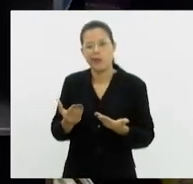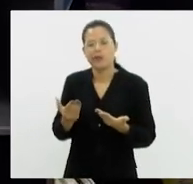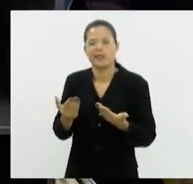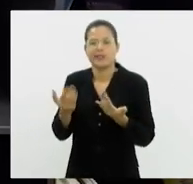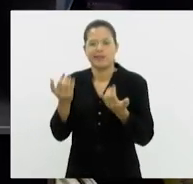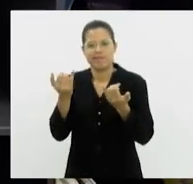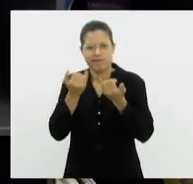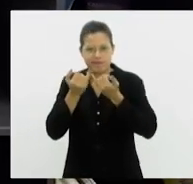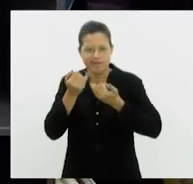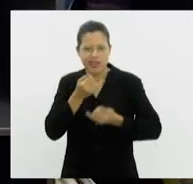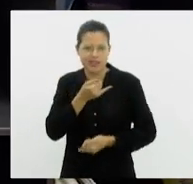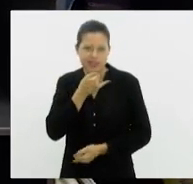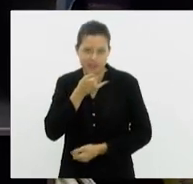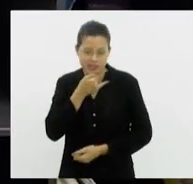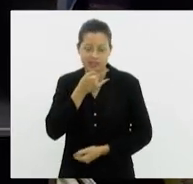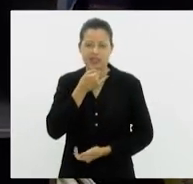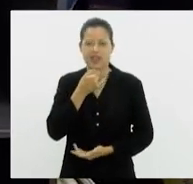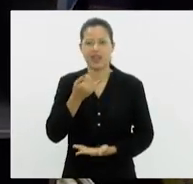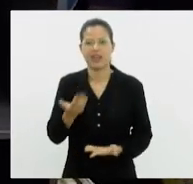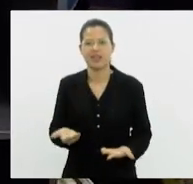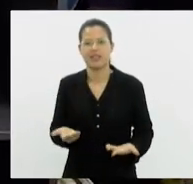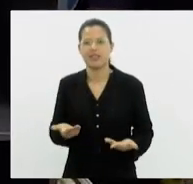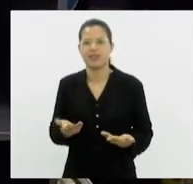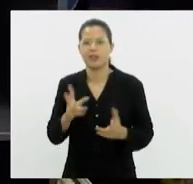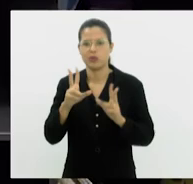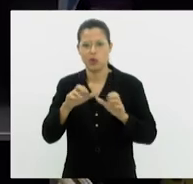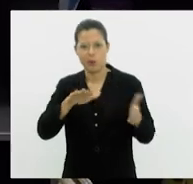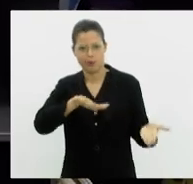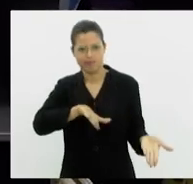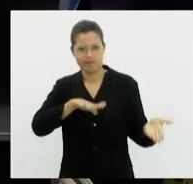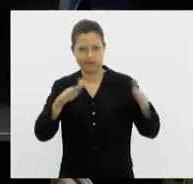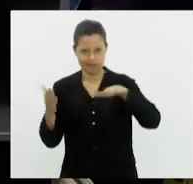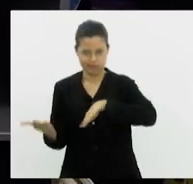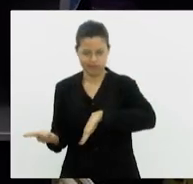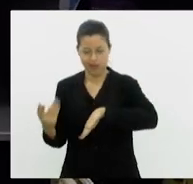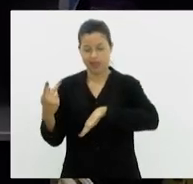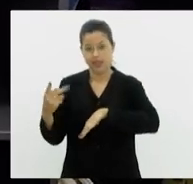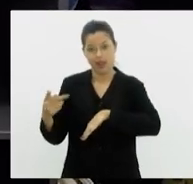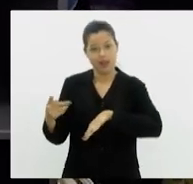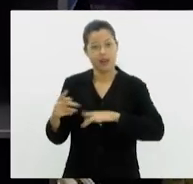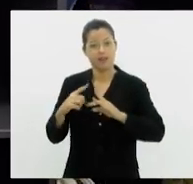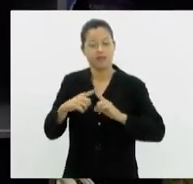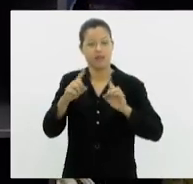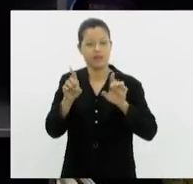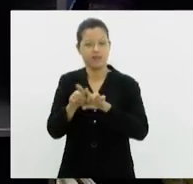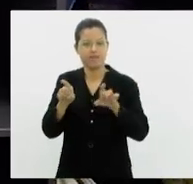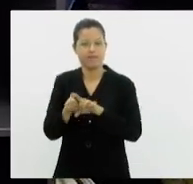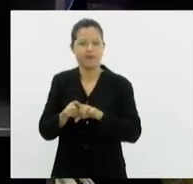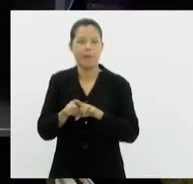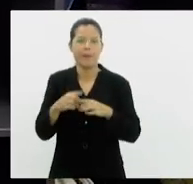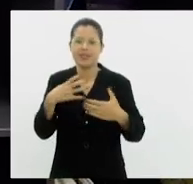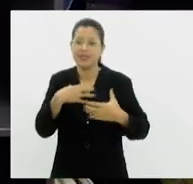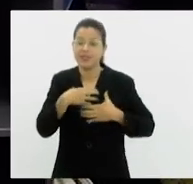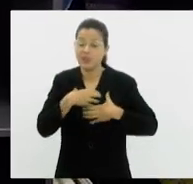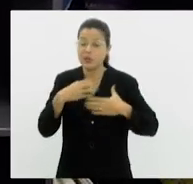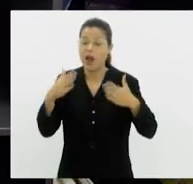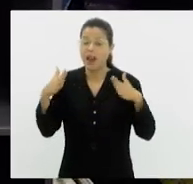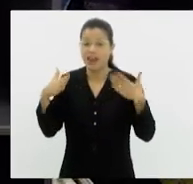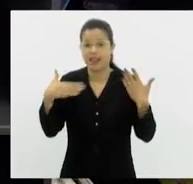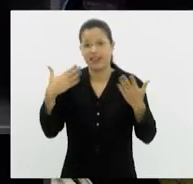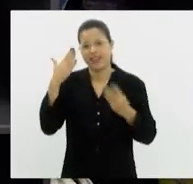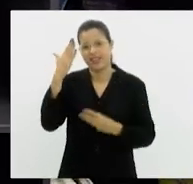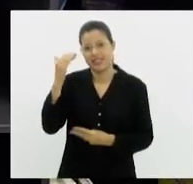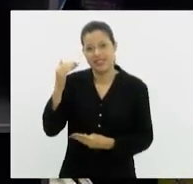tristeza a notícia do falecimento dele, mas também recebo com alegria de